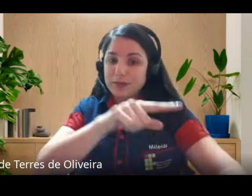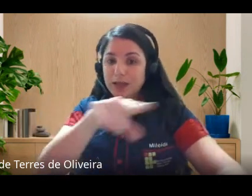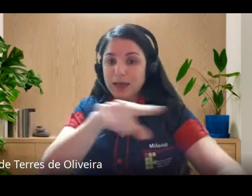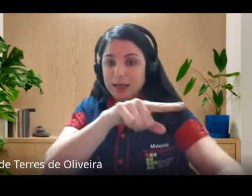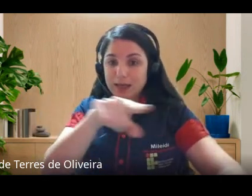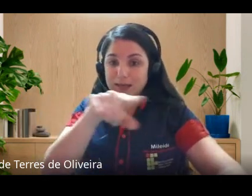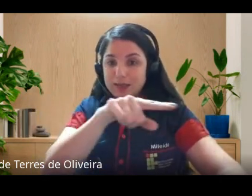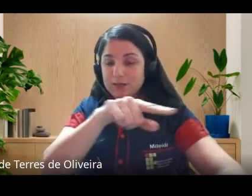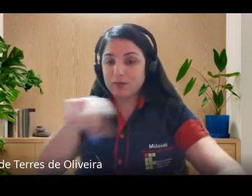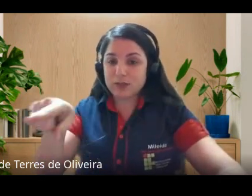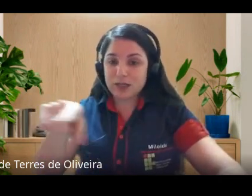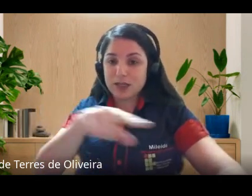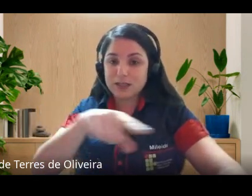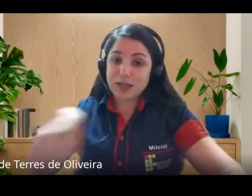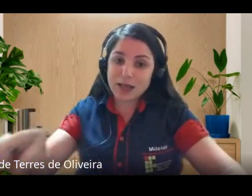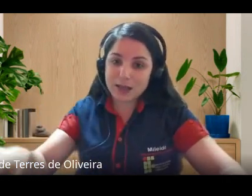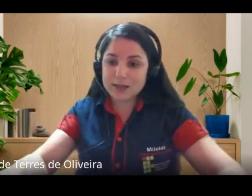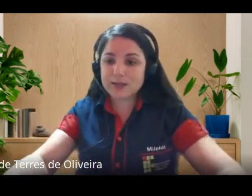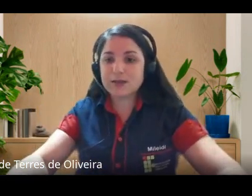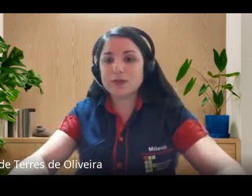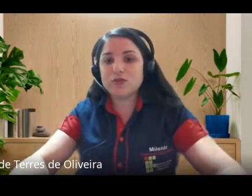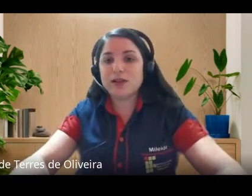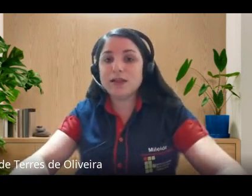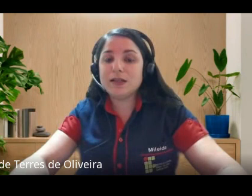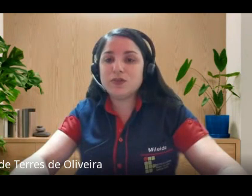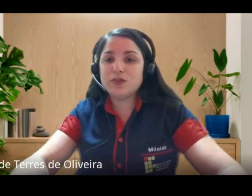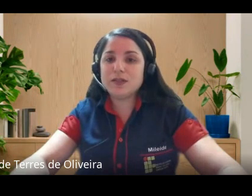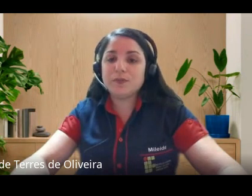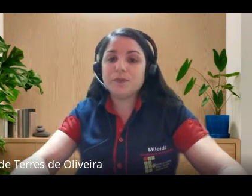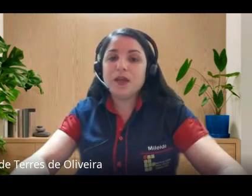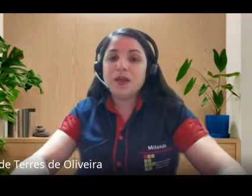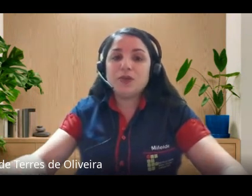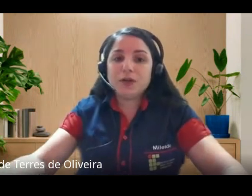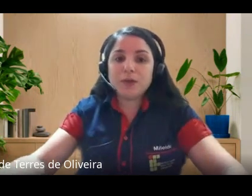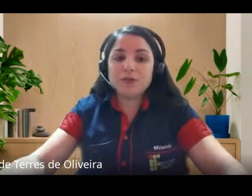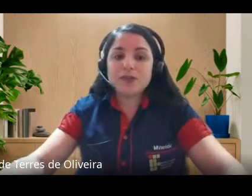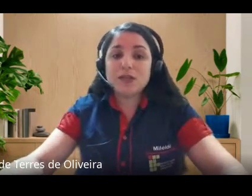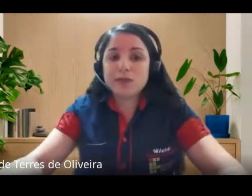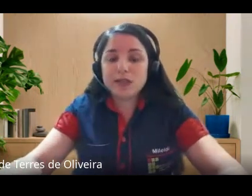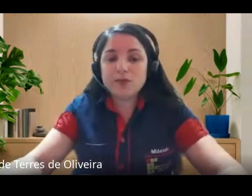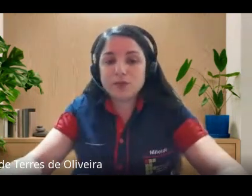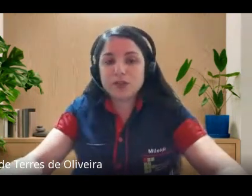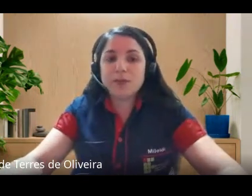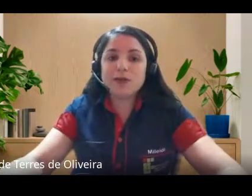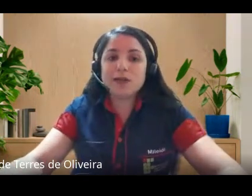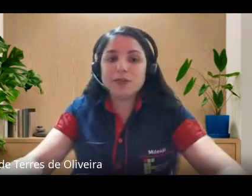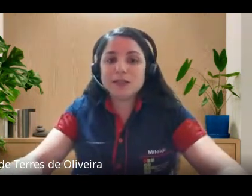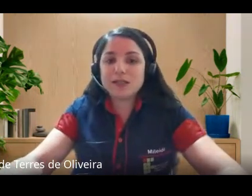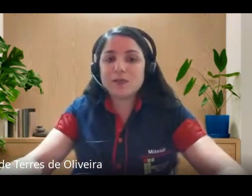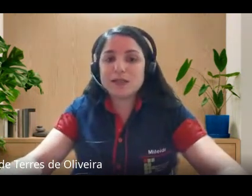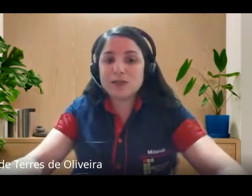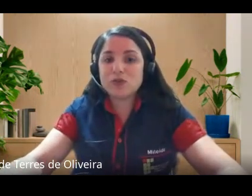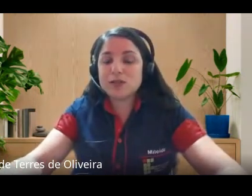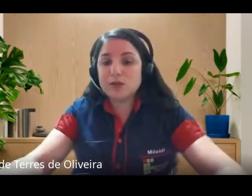mim, eles, vocês, elas, né? A gente fala identificação. Eu trago aqui para vocês um livro que é chamado Língua de